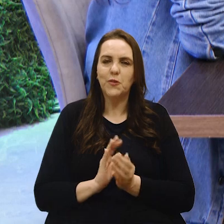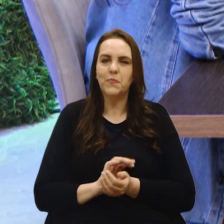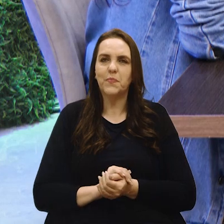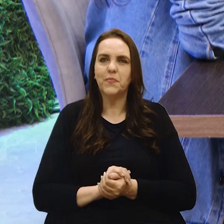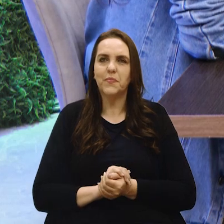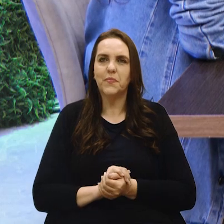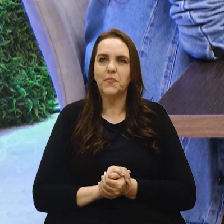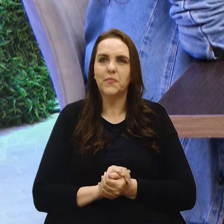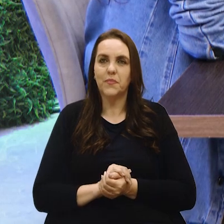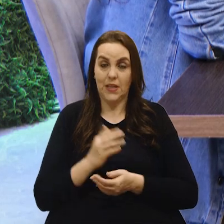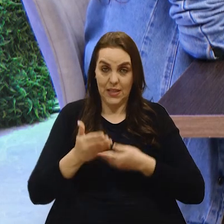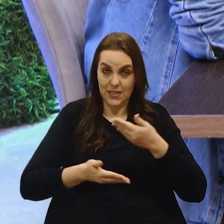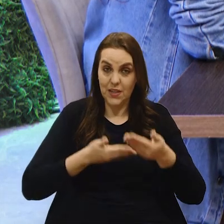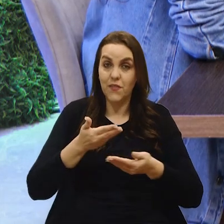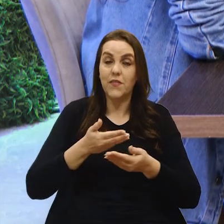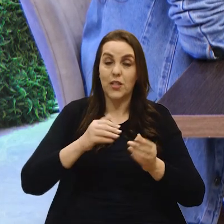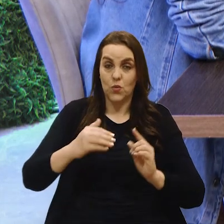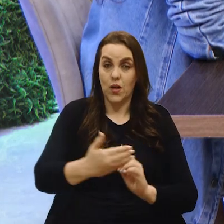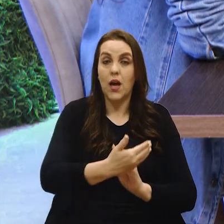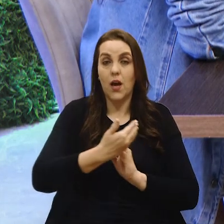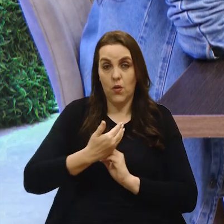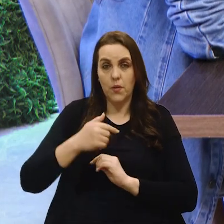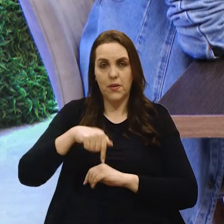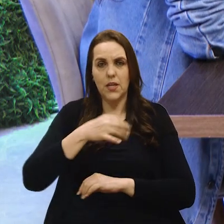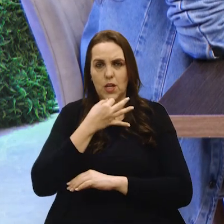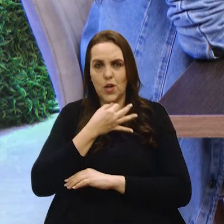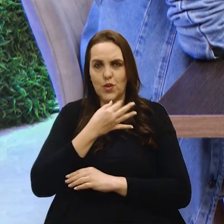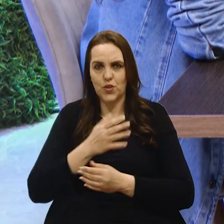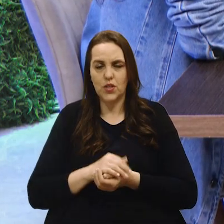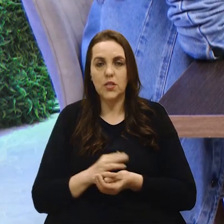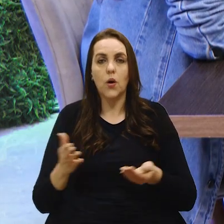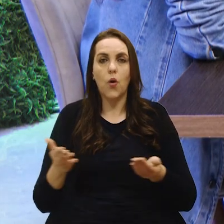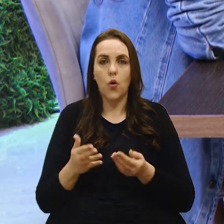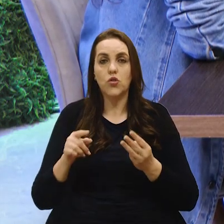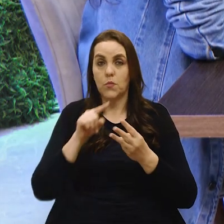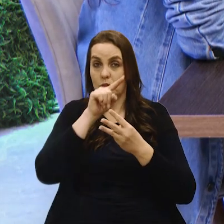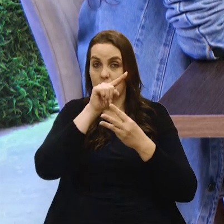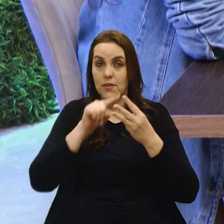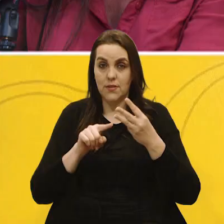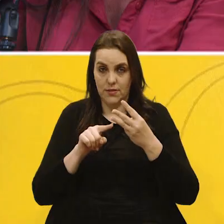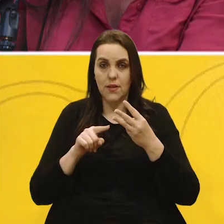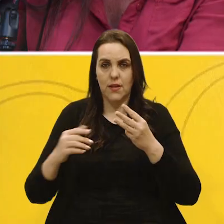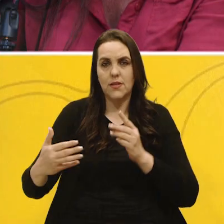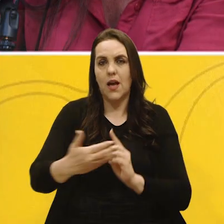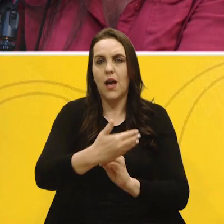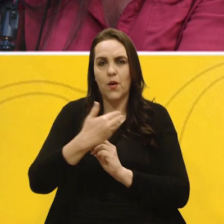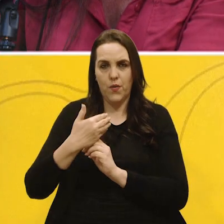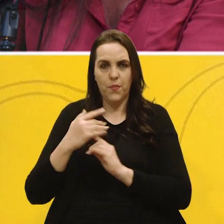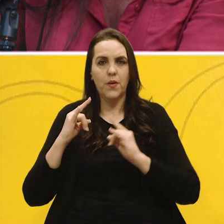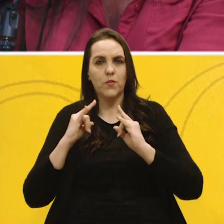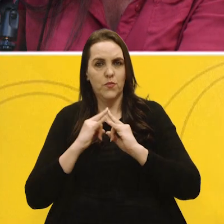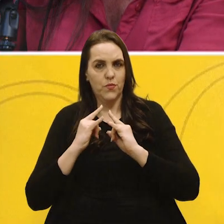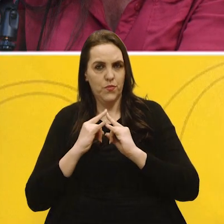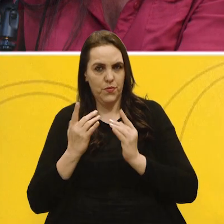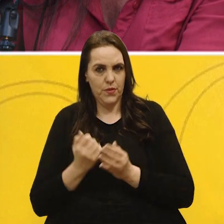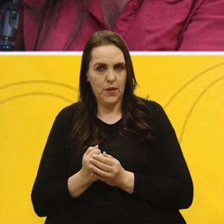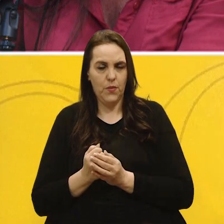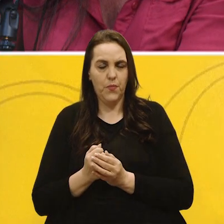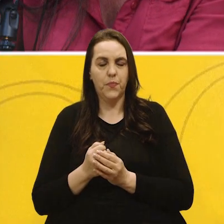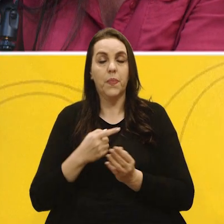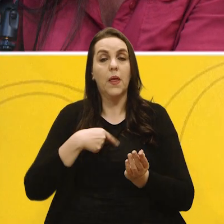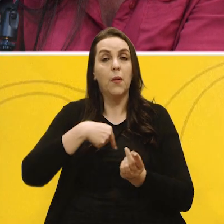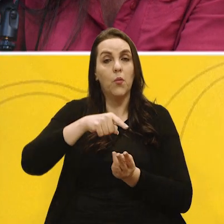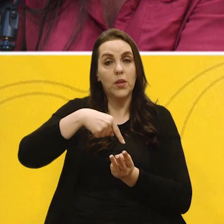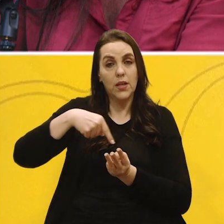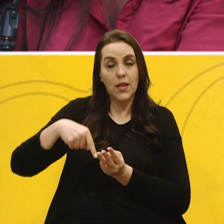favor. O serviço de acolhimentos que a gente tem aqui em Caxias. Isso, então hoje a gente dispõe de 3 serviços de acolhimento institucional.